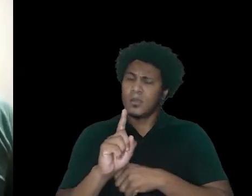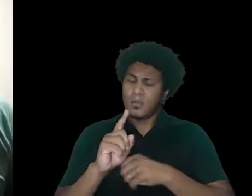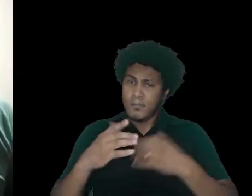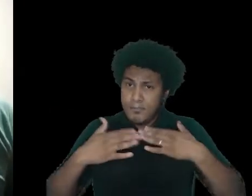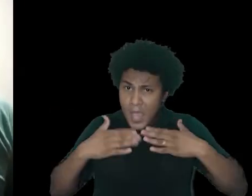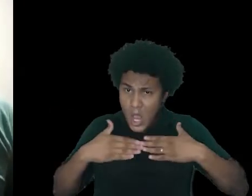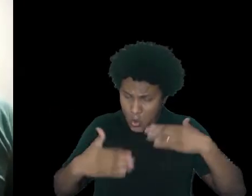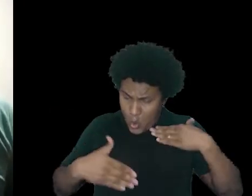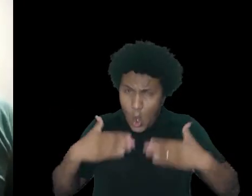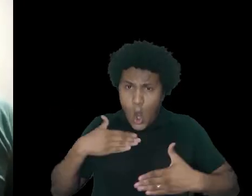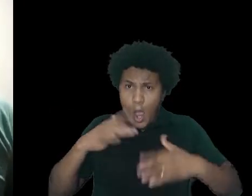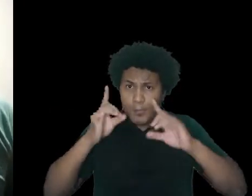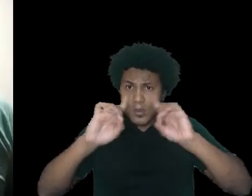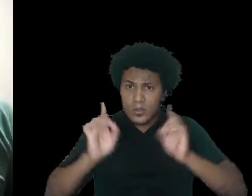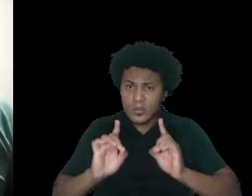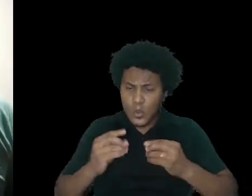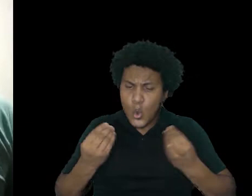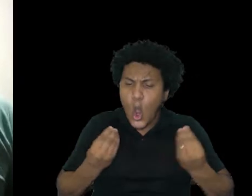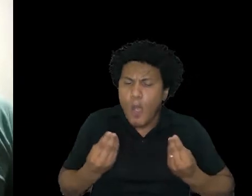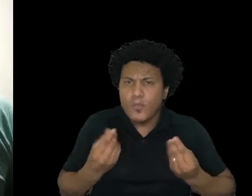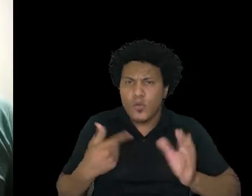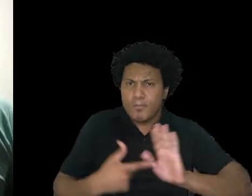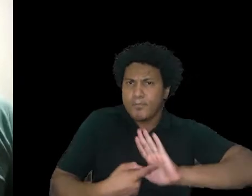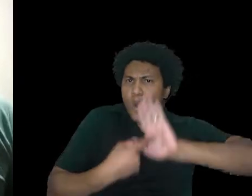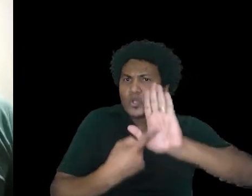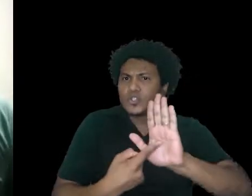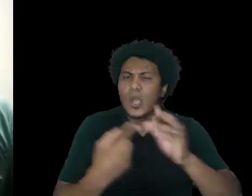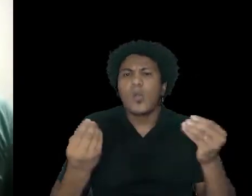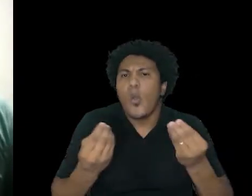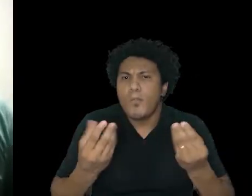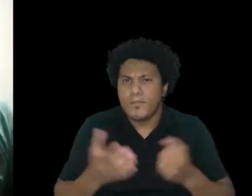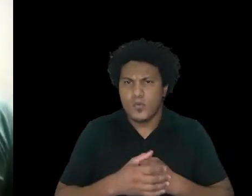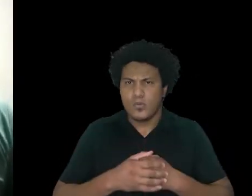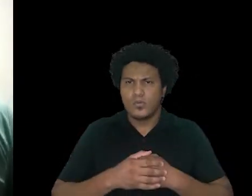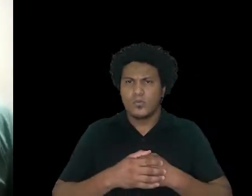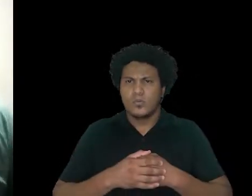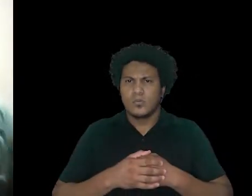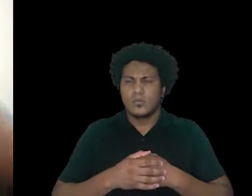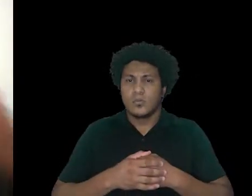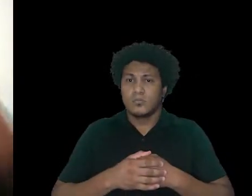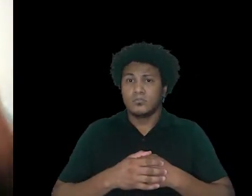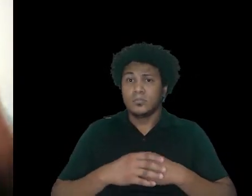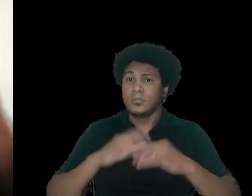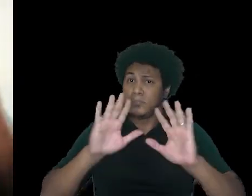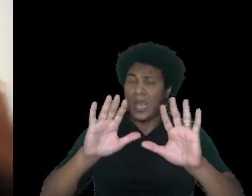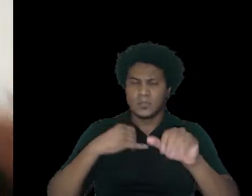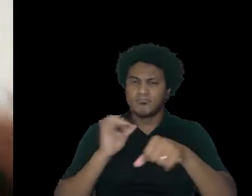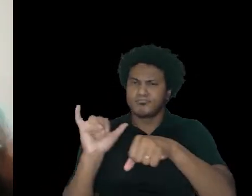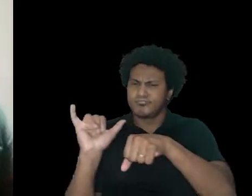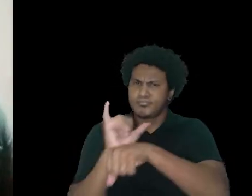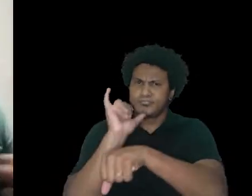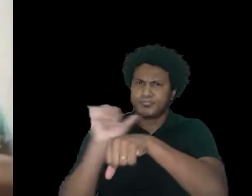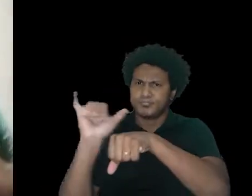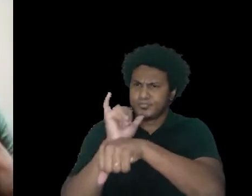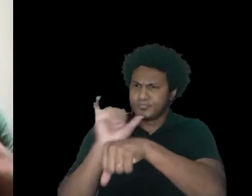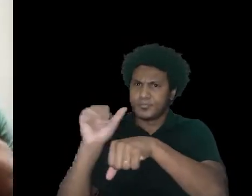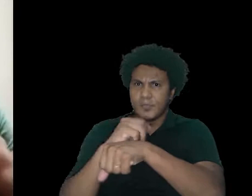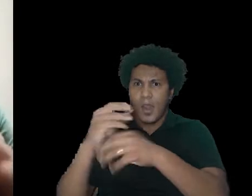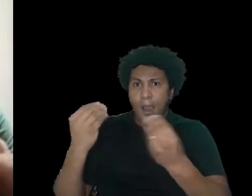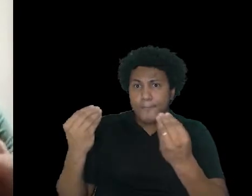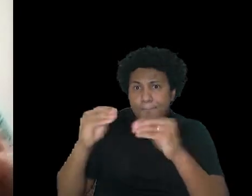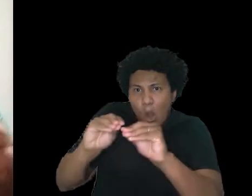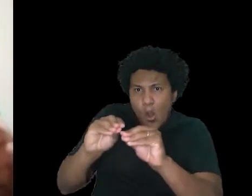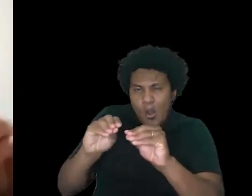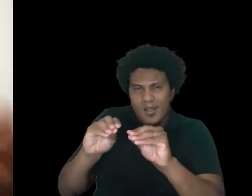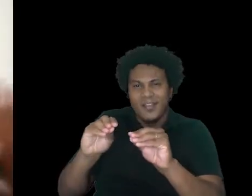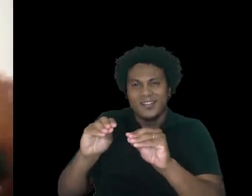querendo dizer, assim, e dizer, e perguntar e responder, né? Mas quanto aos recursos,